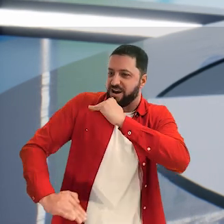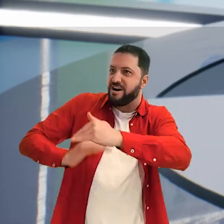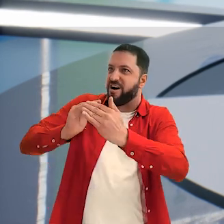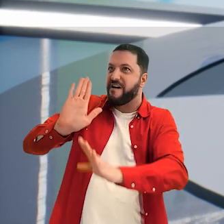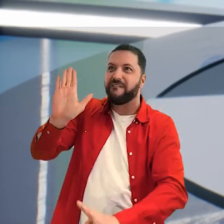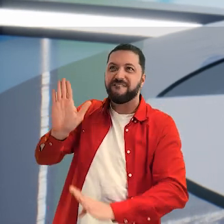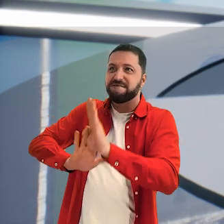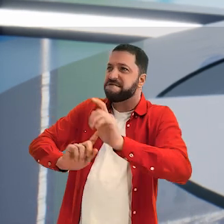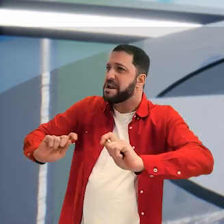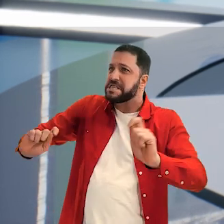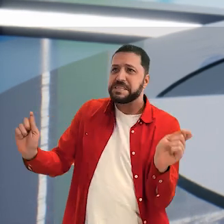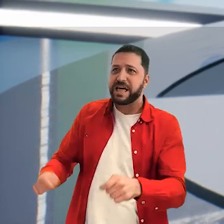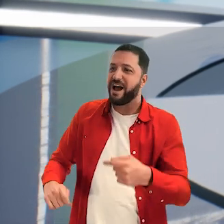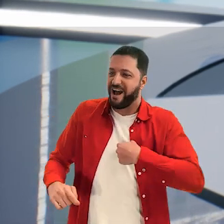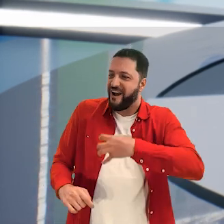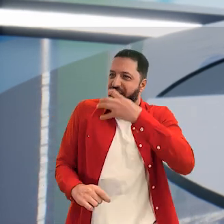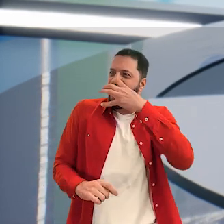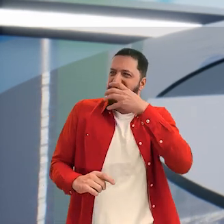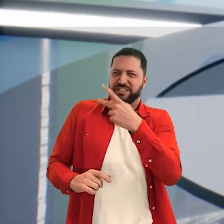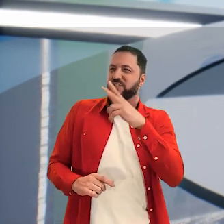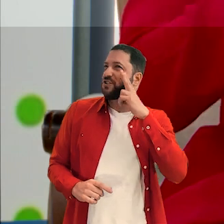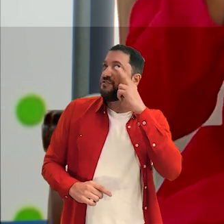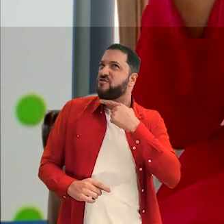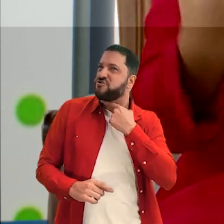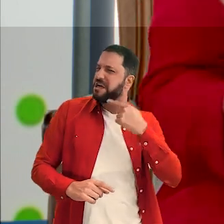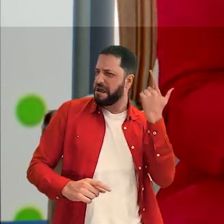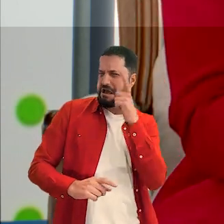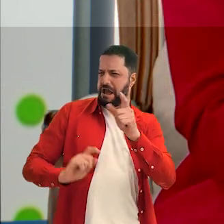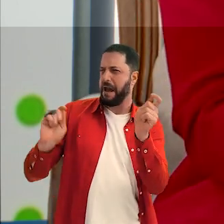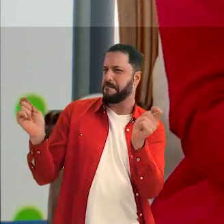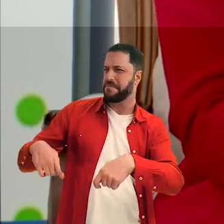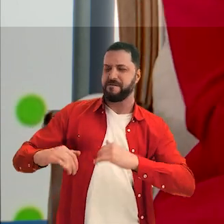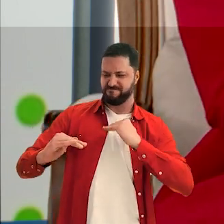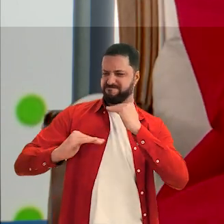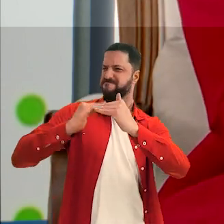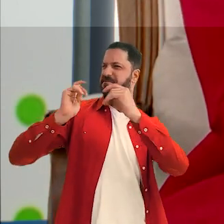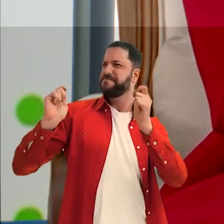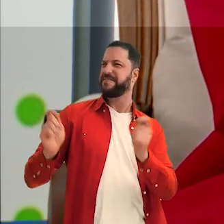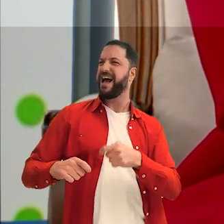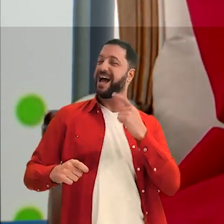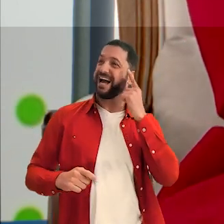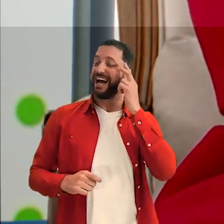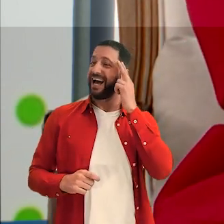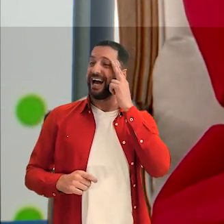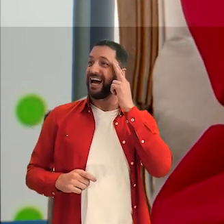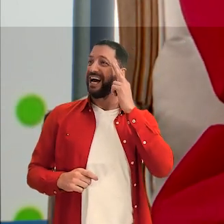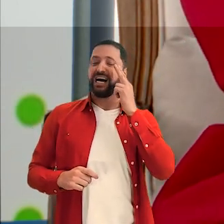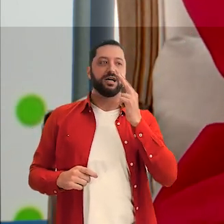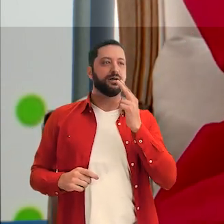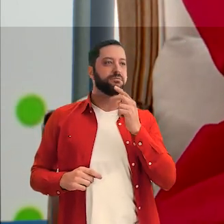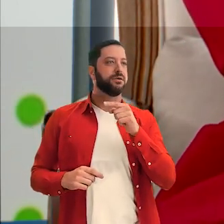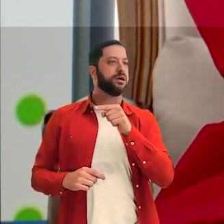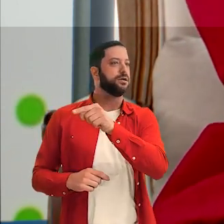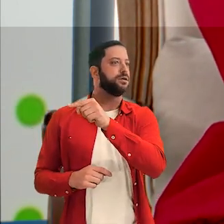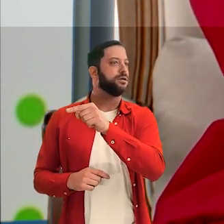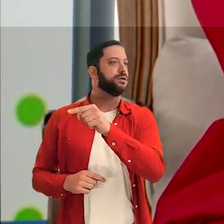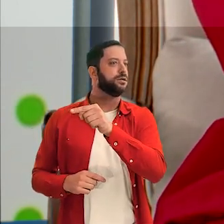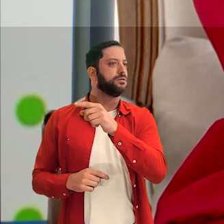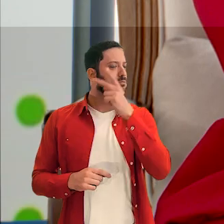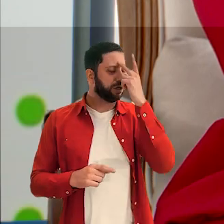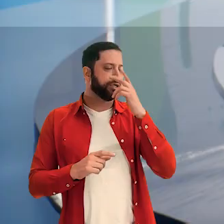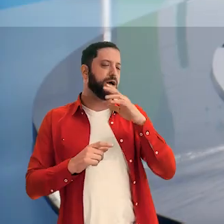pessoa tem tudo para ser grande, para conquistar seus sonhos, para realizar grandes coisas. E às vezes aquela pessoa tava o